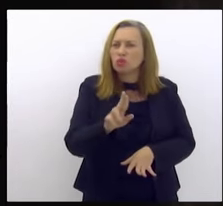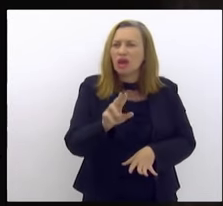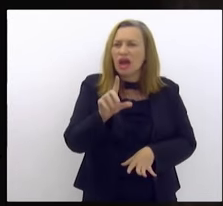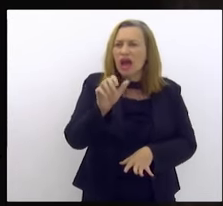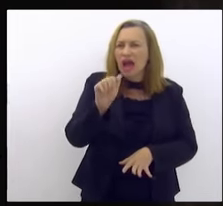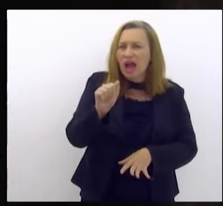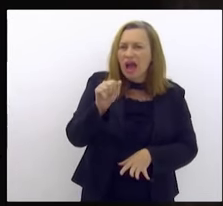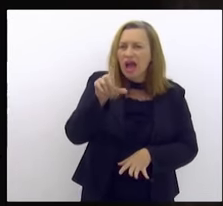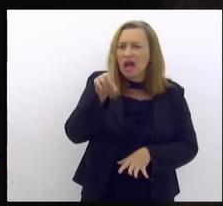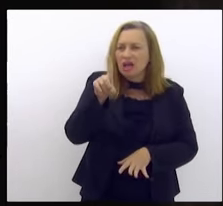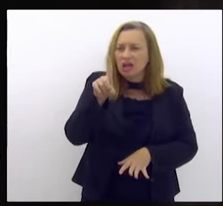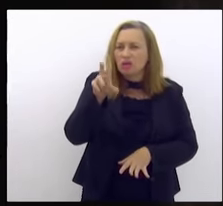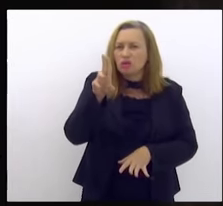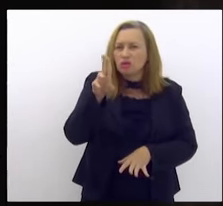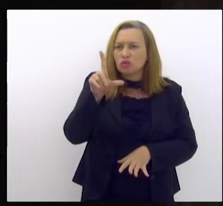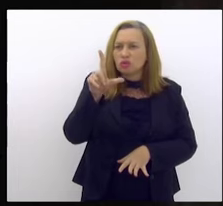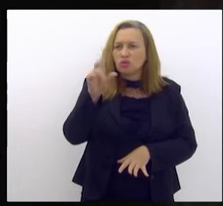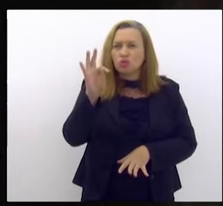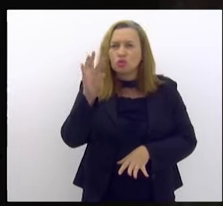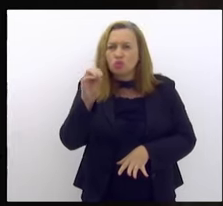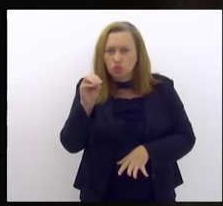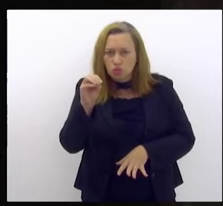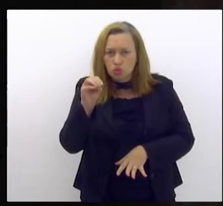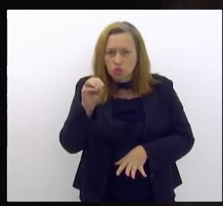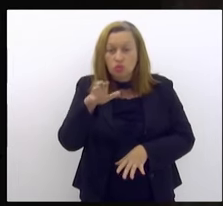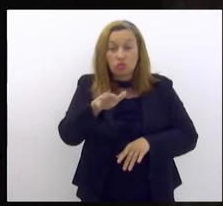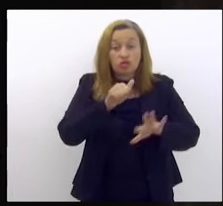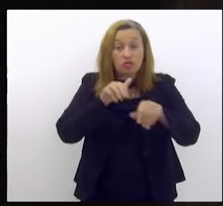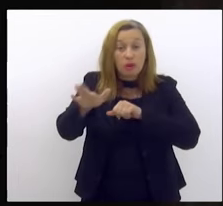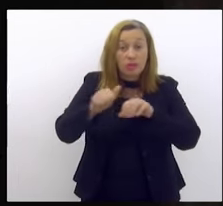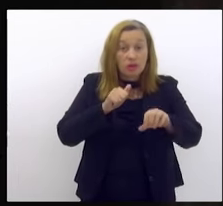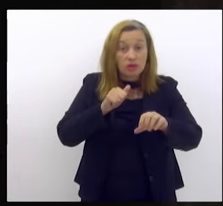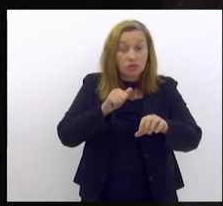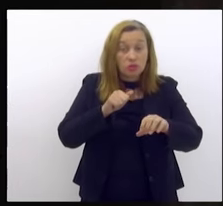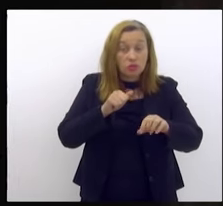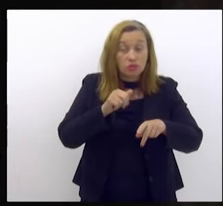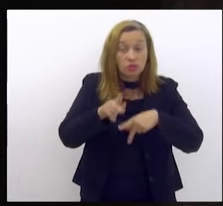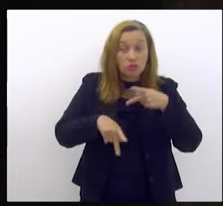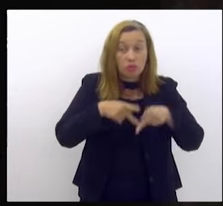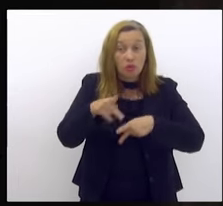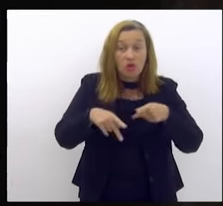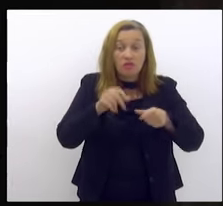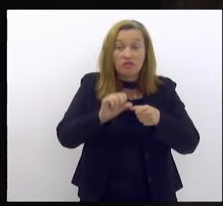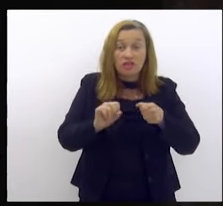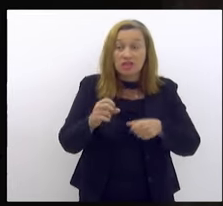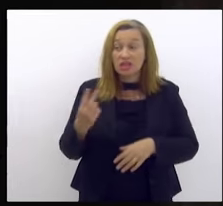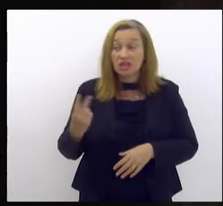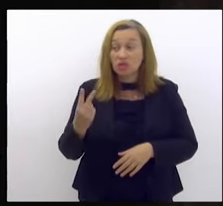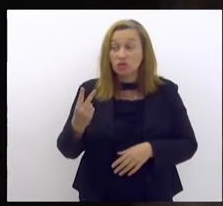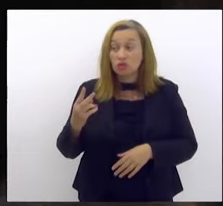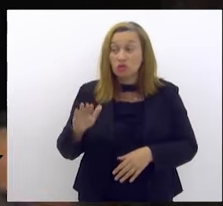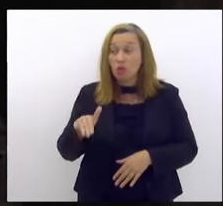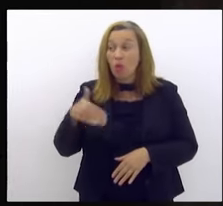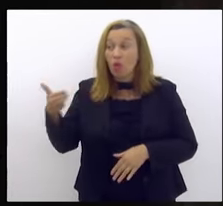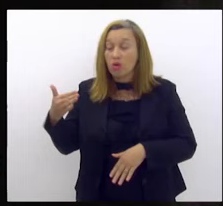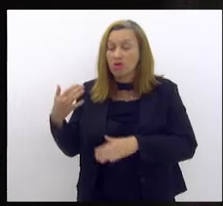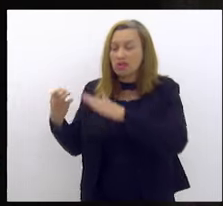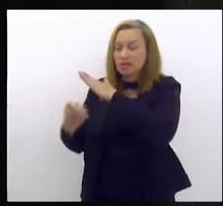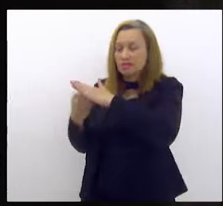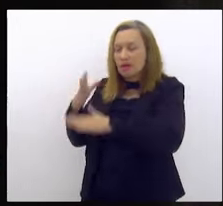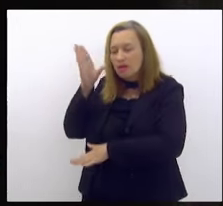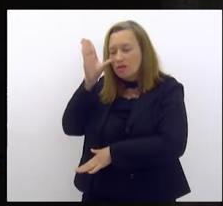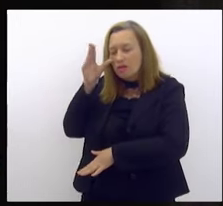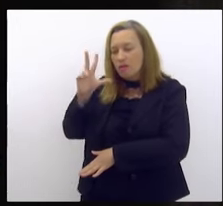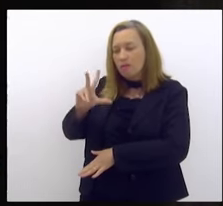adulto do item do chamamento público, o que fazia com que as duas outras OS de interesse particular